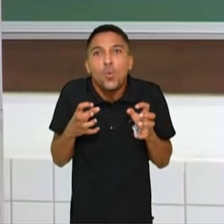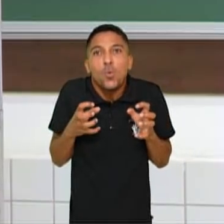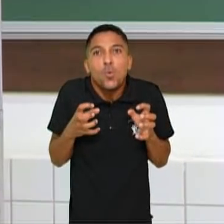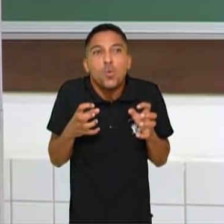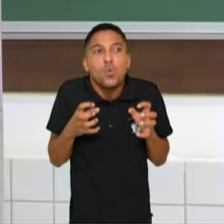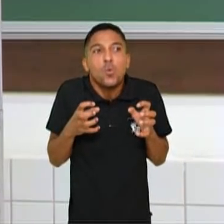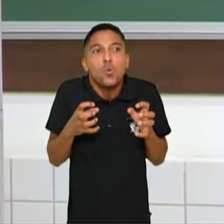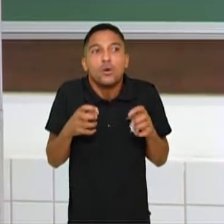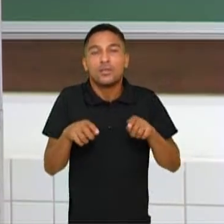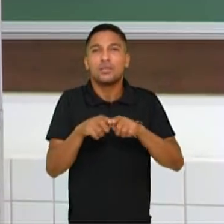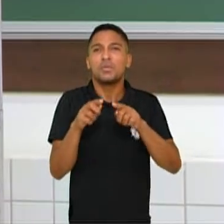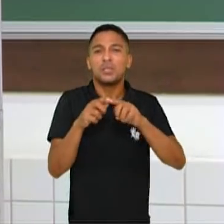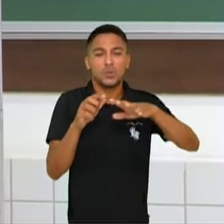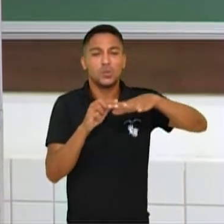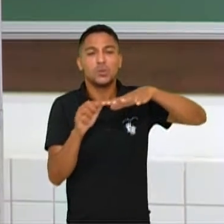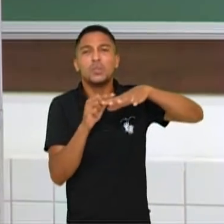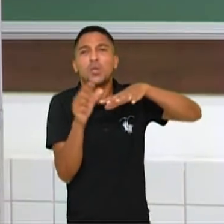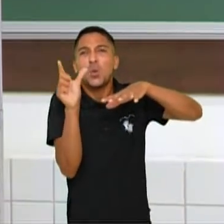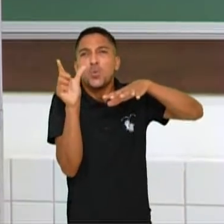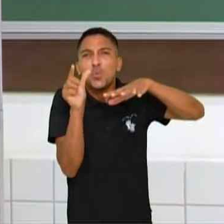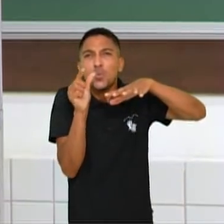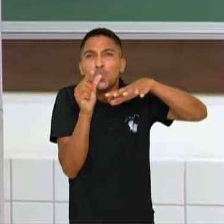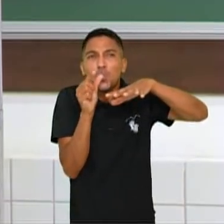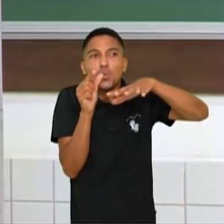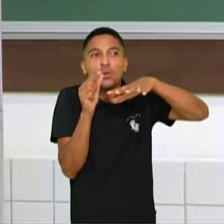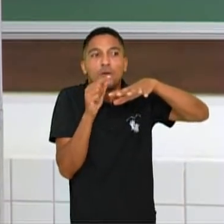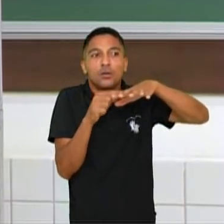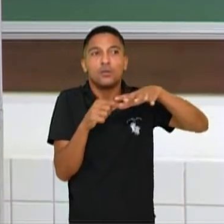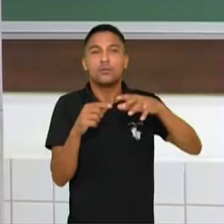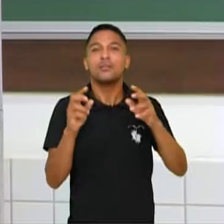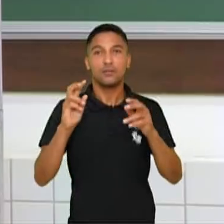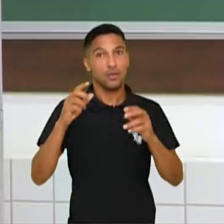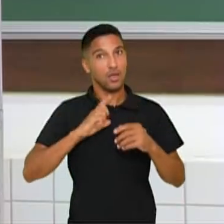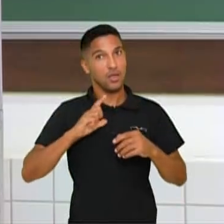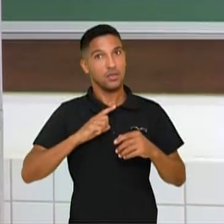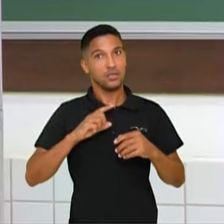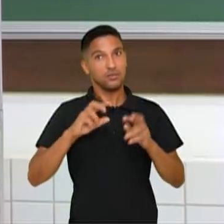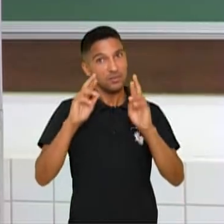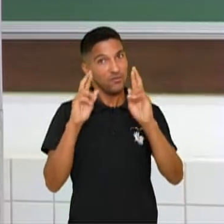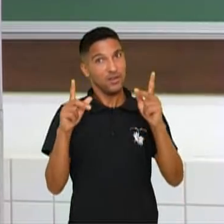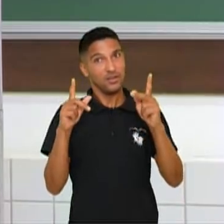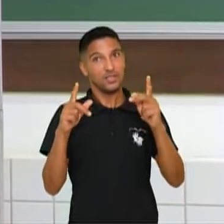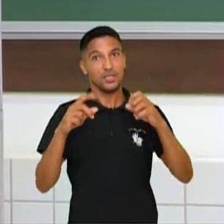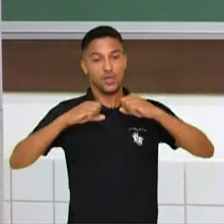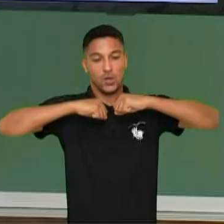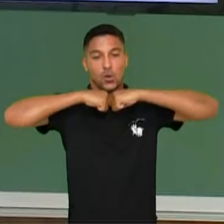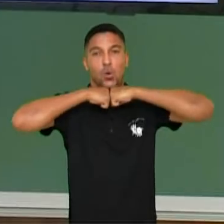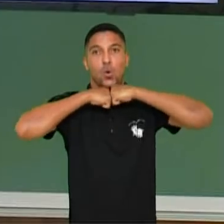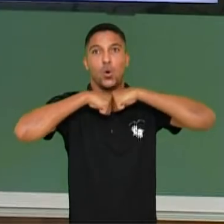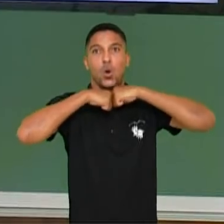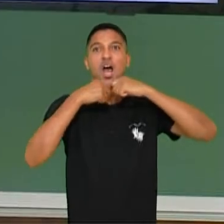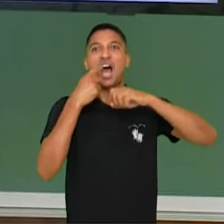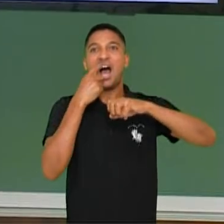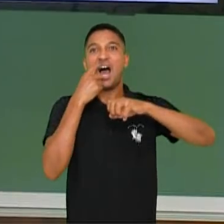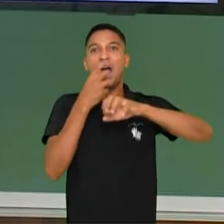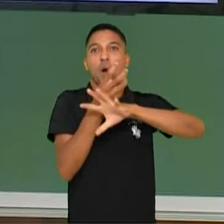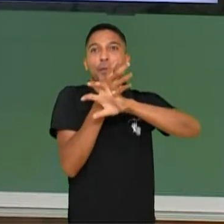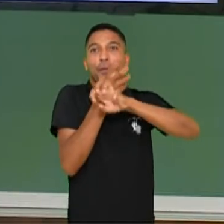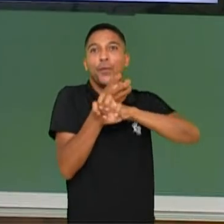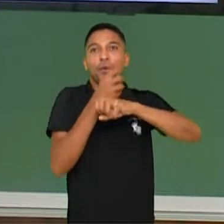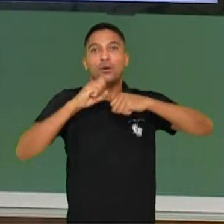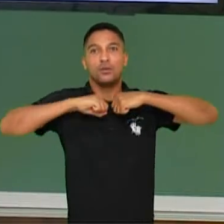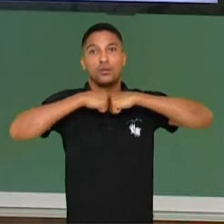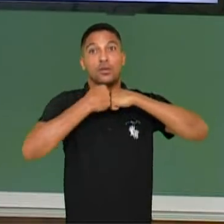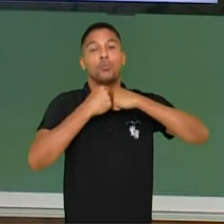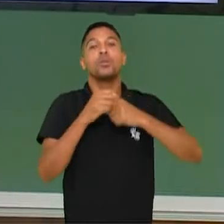ossos pequenininhos como aqui na mão. Então eu tenho formatos diferentes. Então nós vamos classificá-los